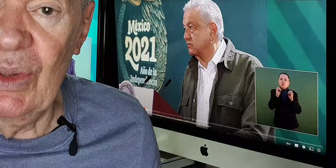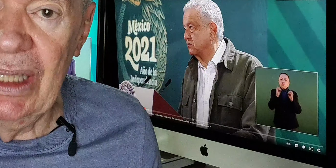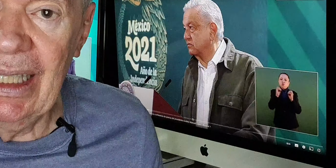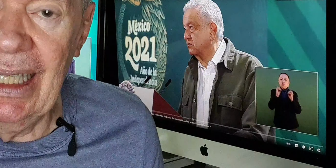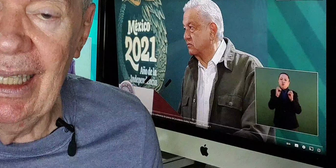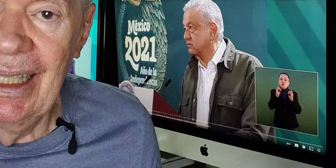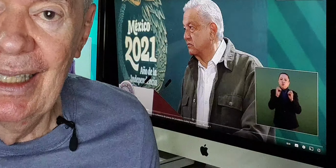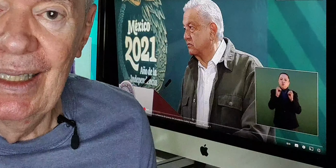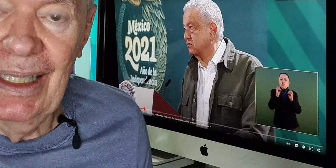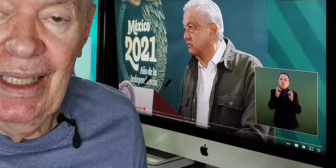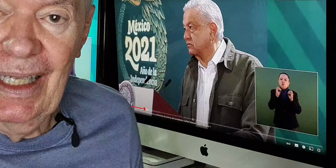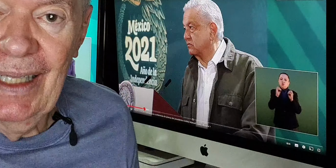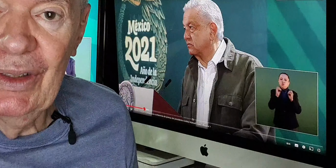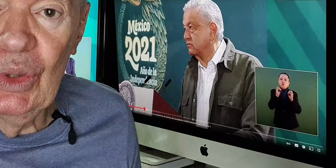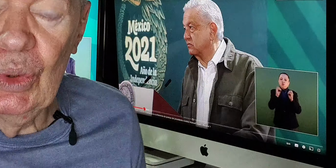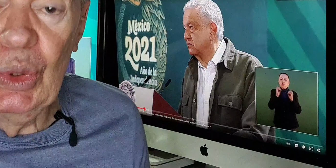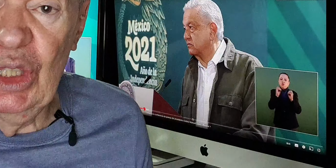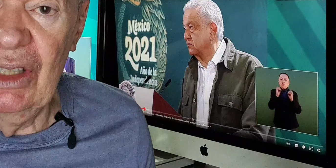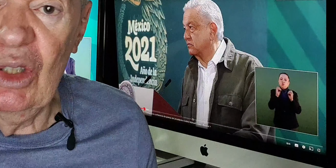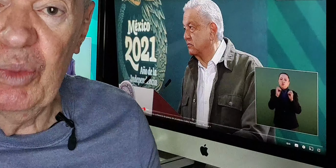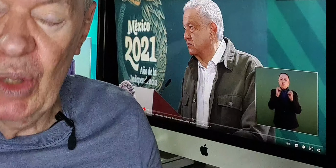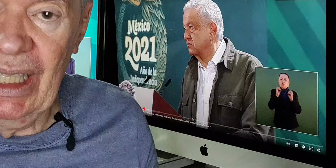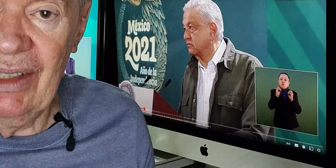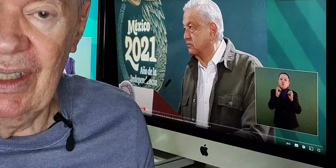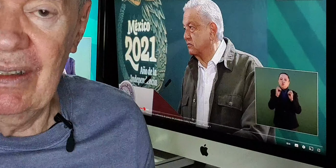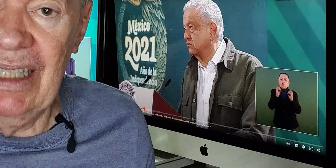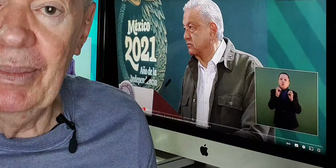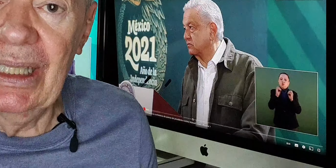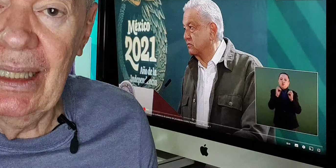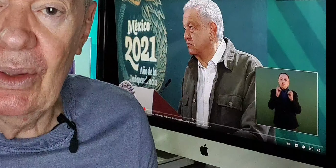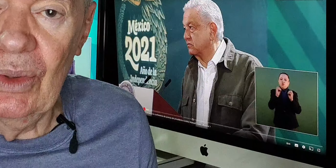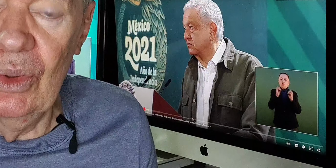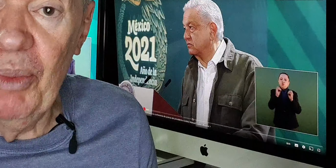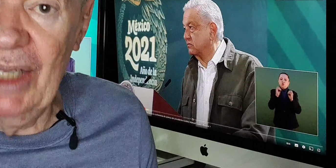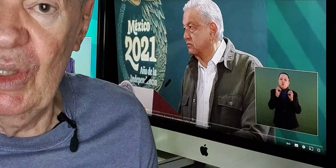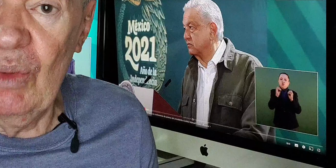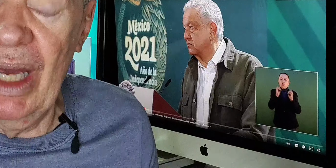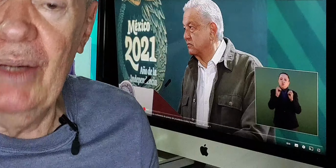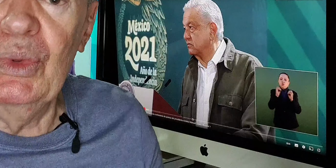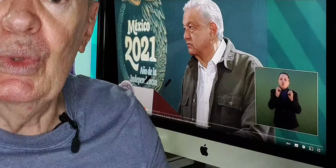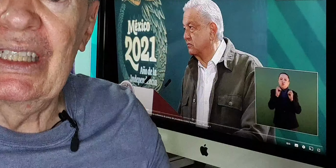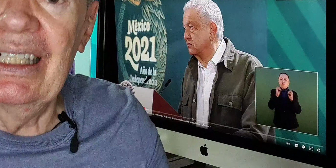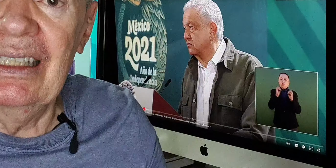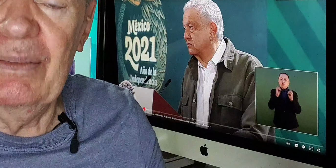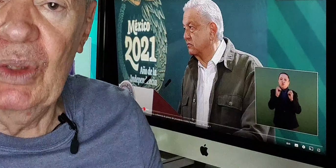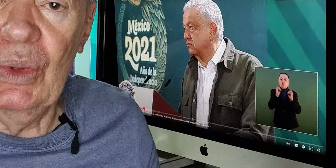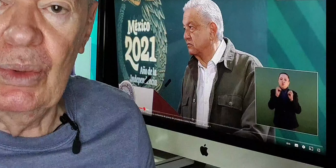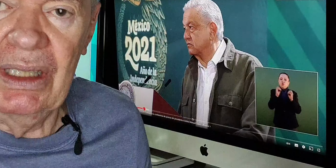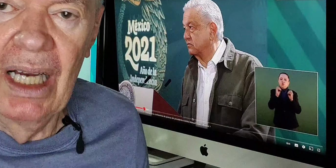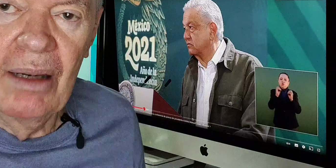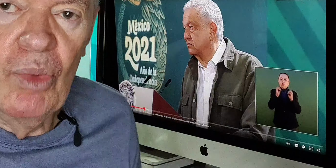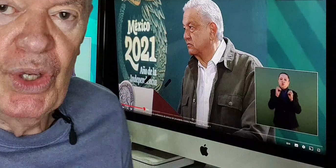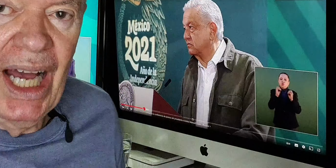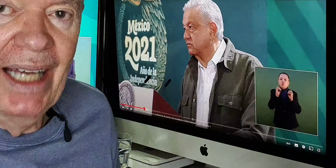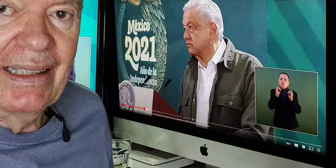da gasolina, do diesel, porque a gente sabe que o México é um dos grandes